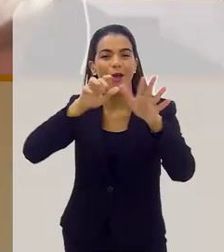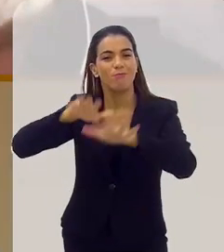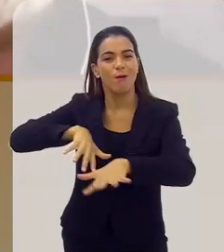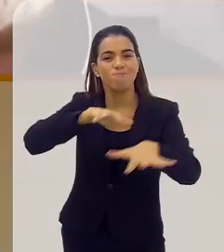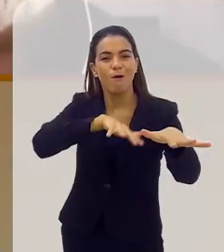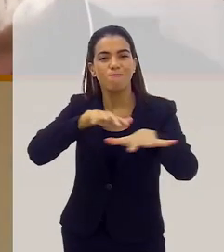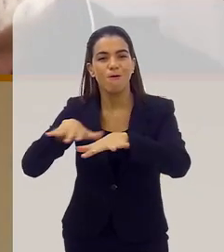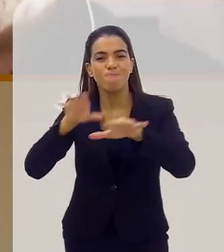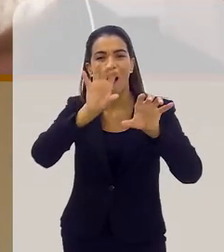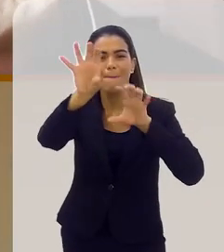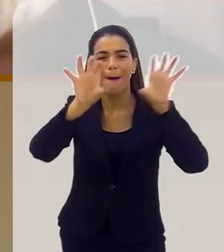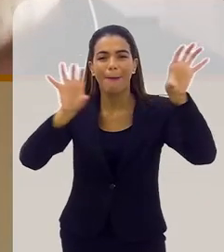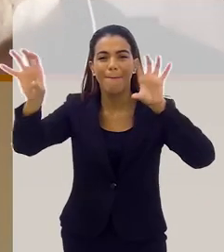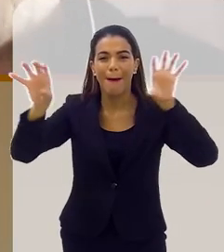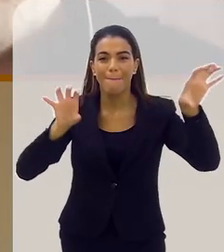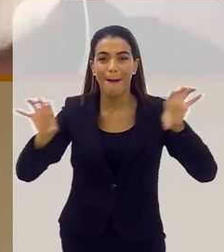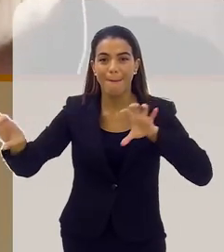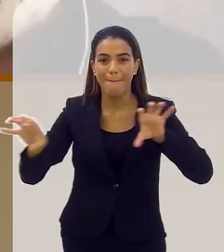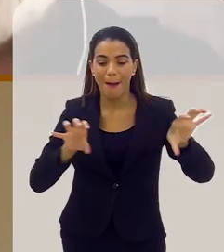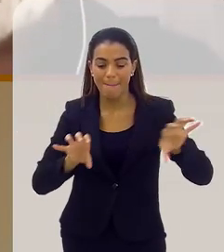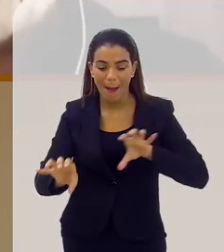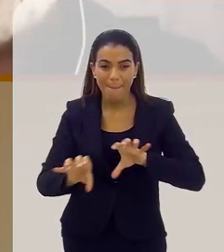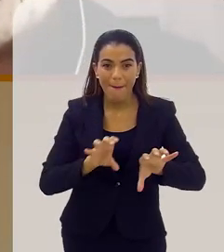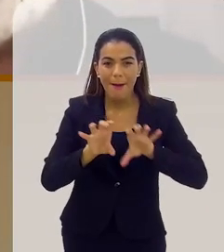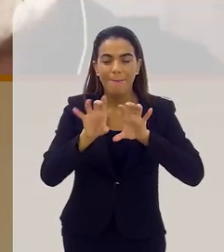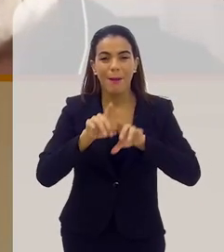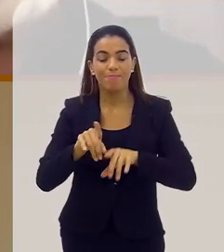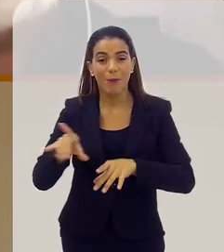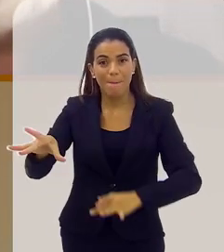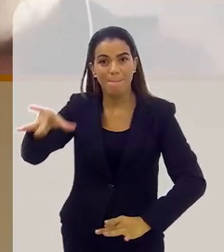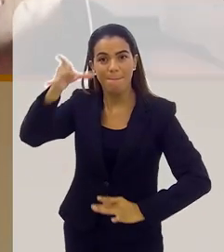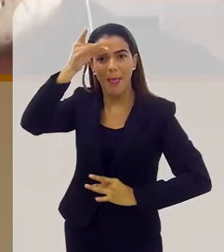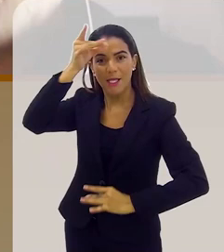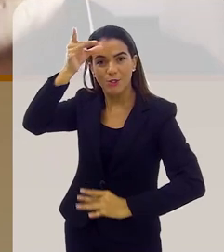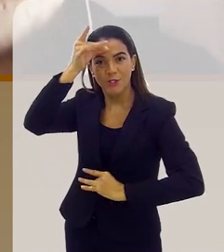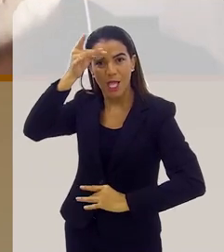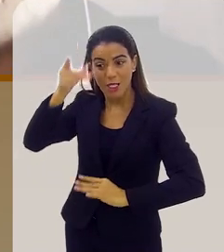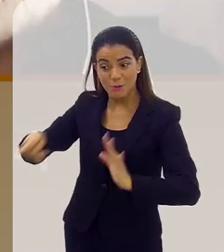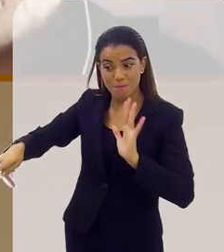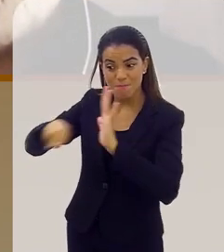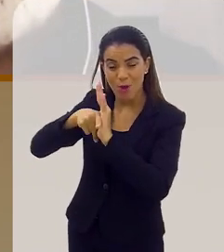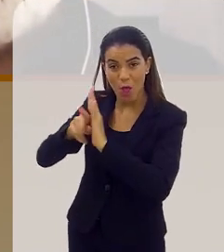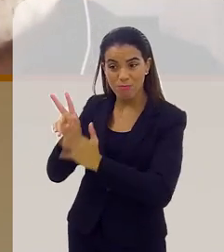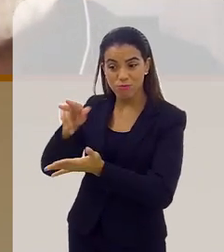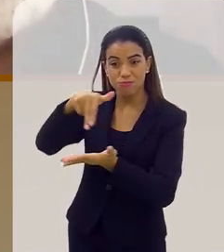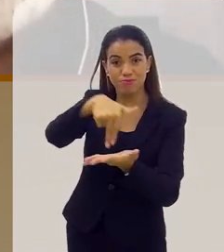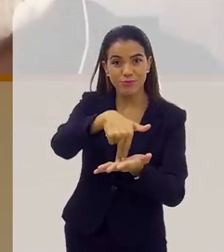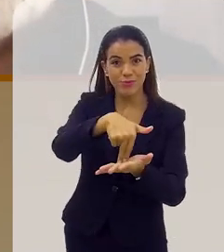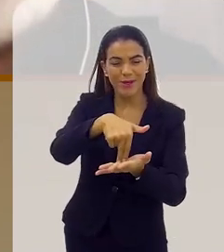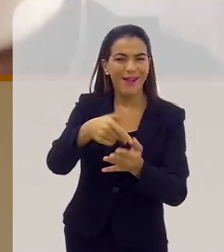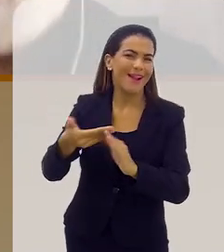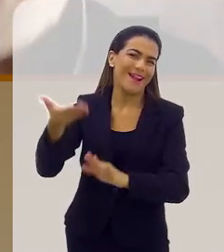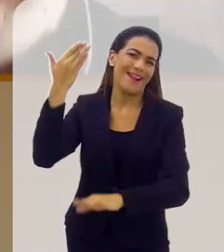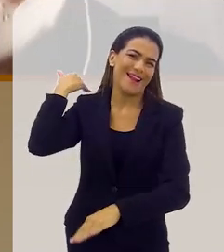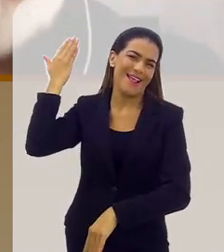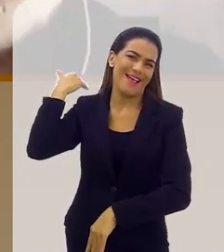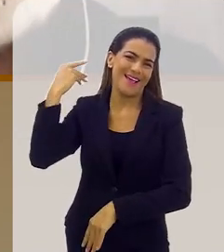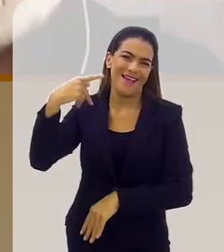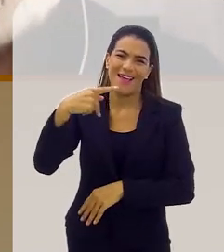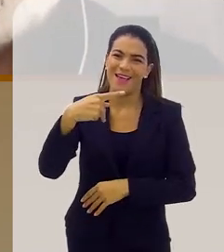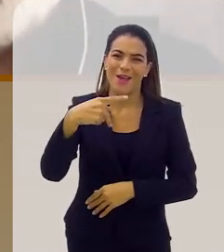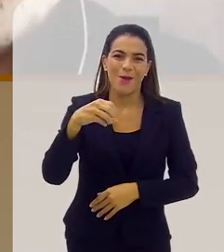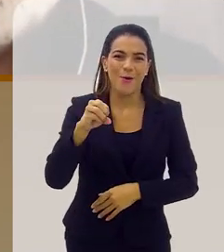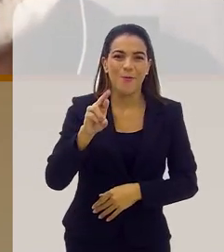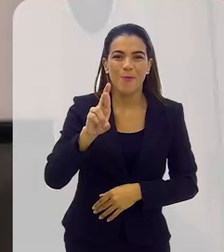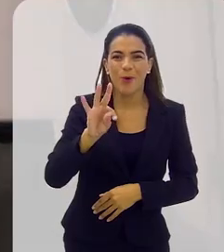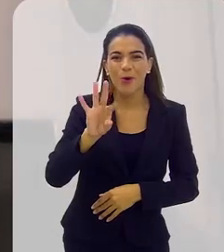te dizer, trazer para dentro do enredo os próprios personagens, né? Eu já inaugurei lá atrás, na